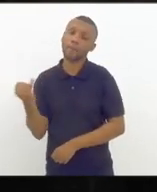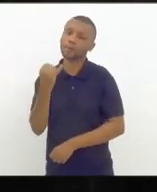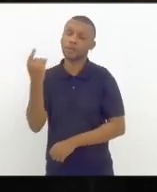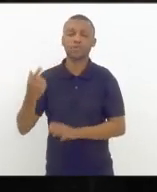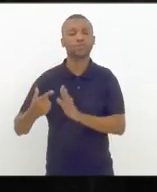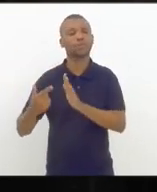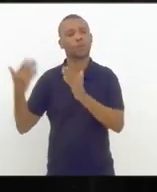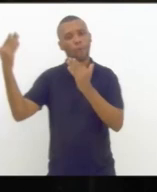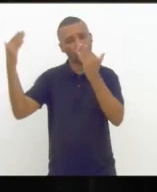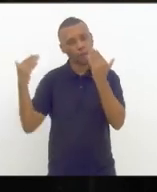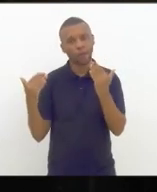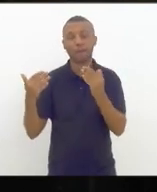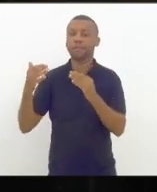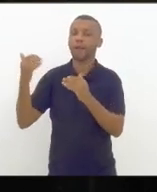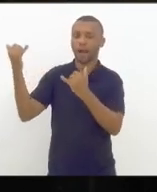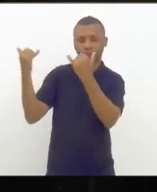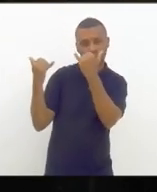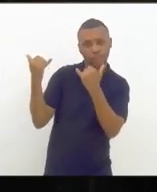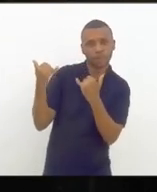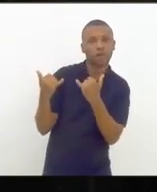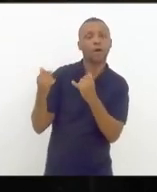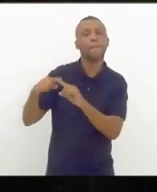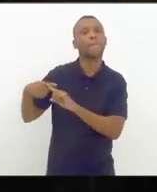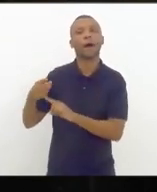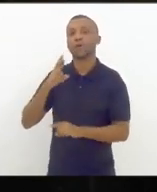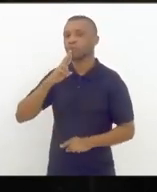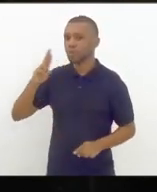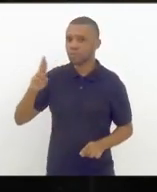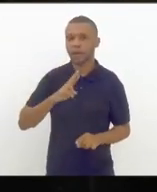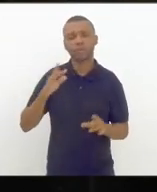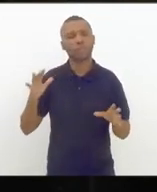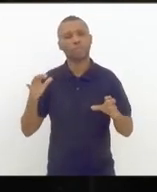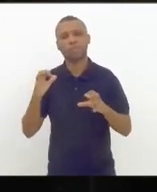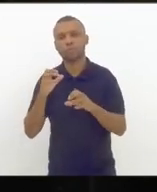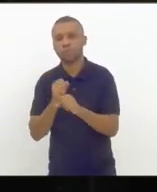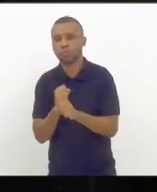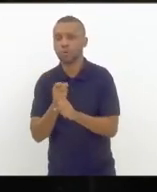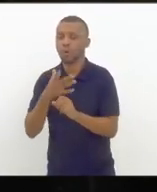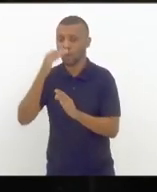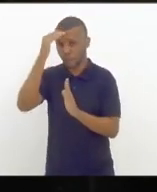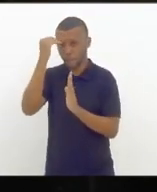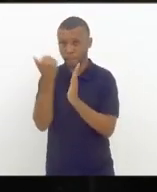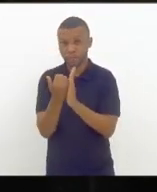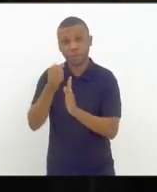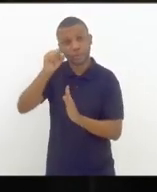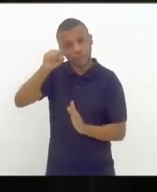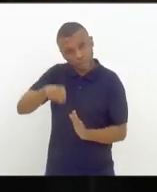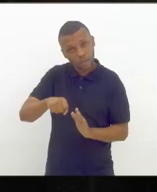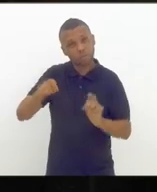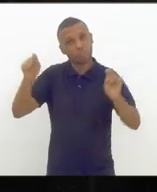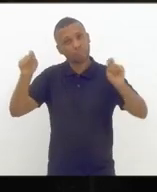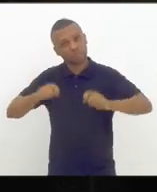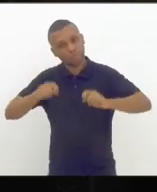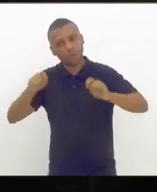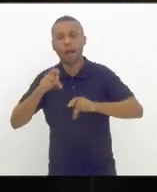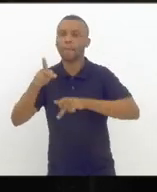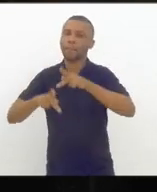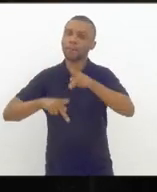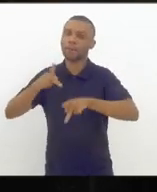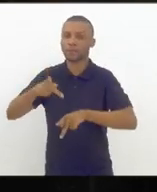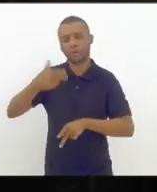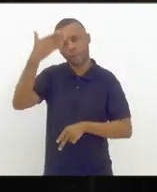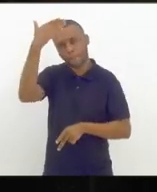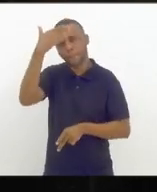dos indicadores né os resultados as metas Compridas isso sim poderá dar a população elementos concretos